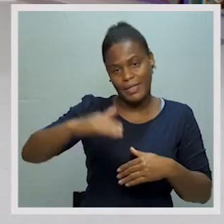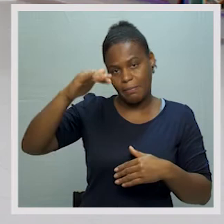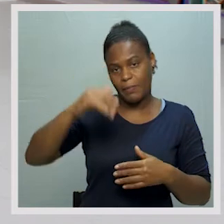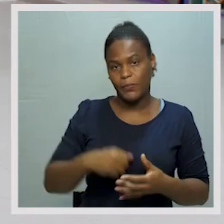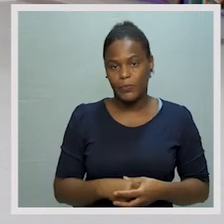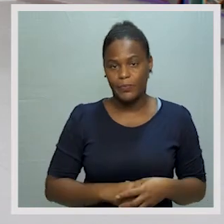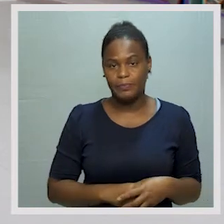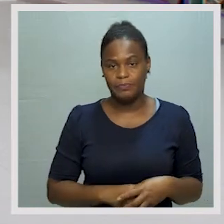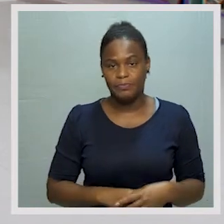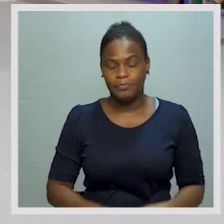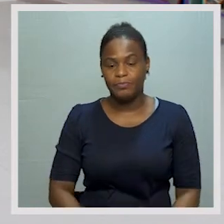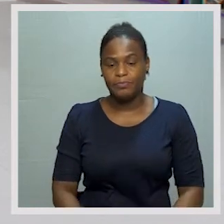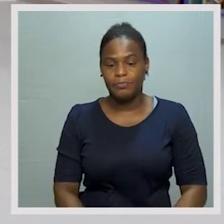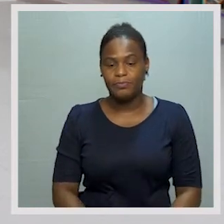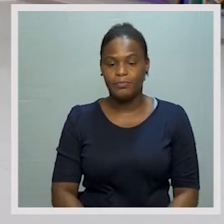crescimento.